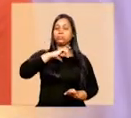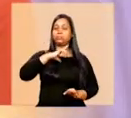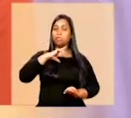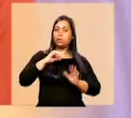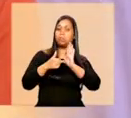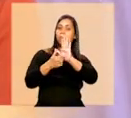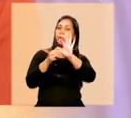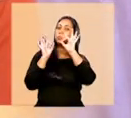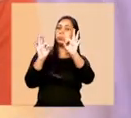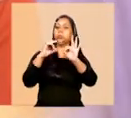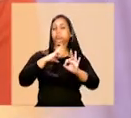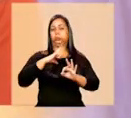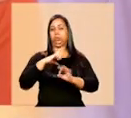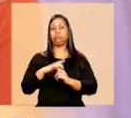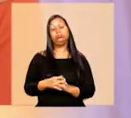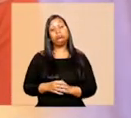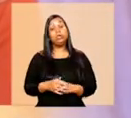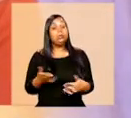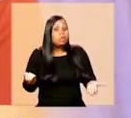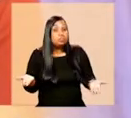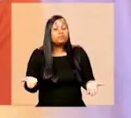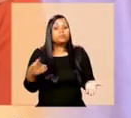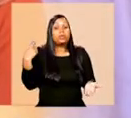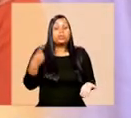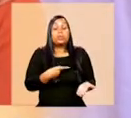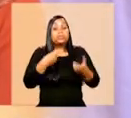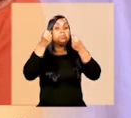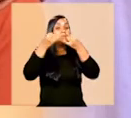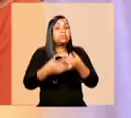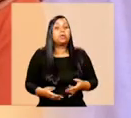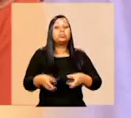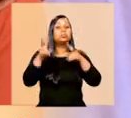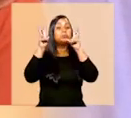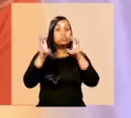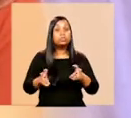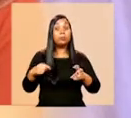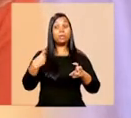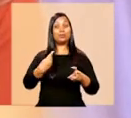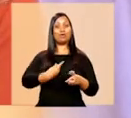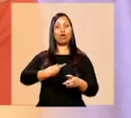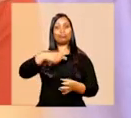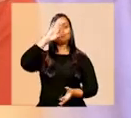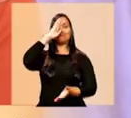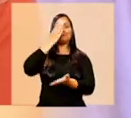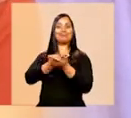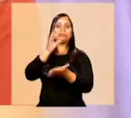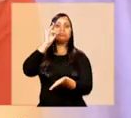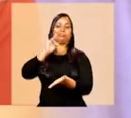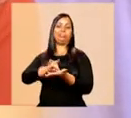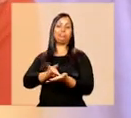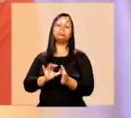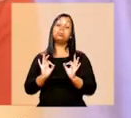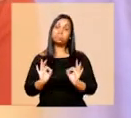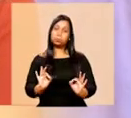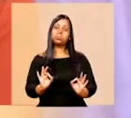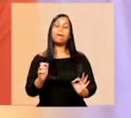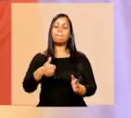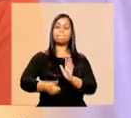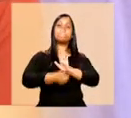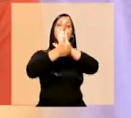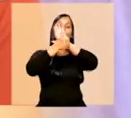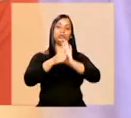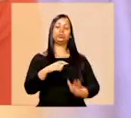e o sistema também oferece isso. Então, a gente fala de um assunto que a gente acredita. Então, certamente, isso é bem